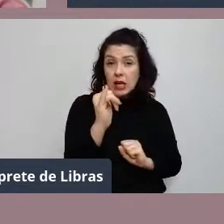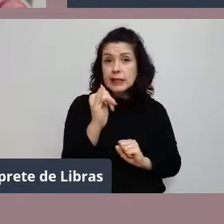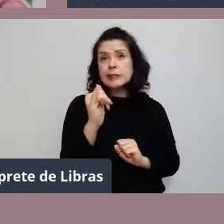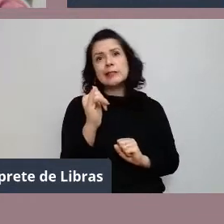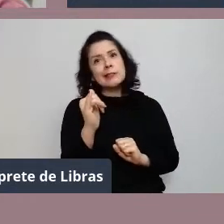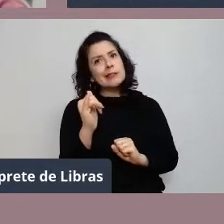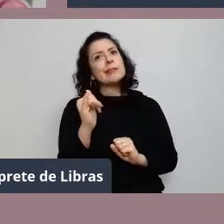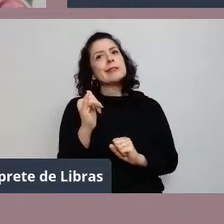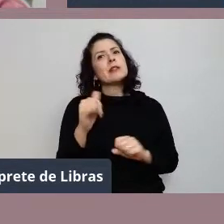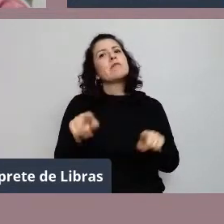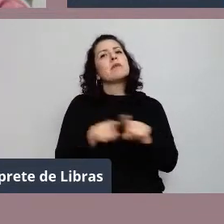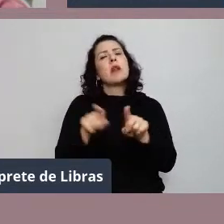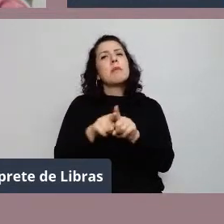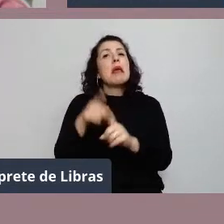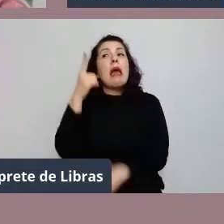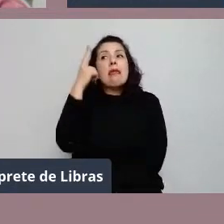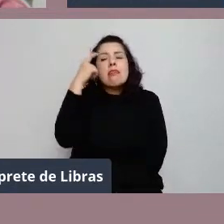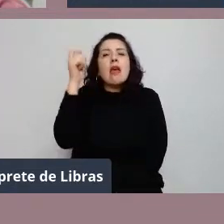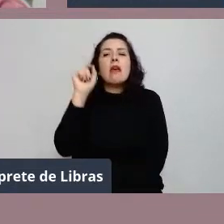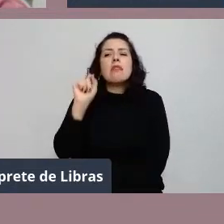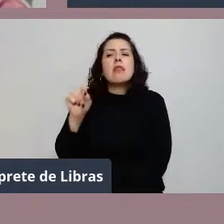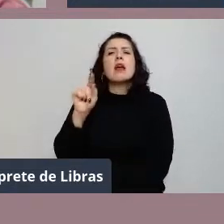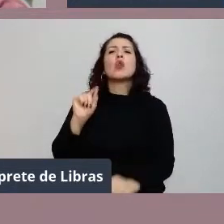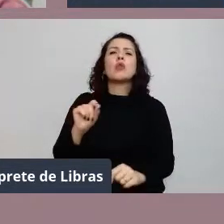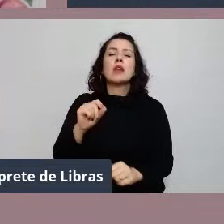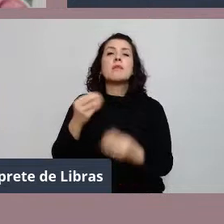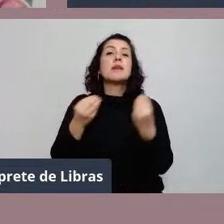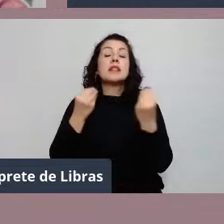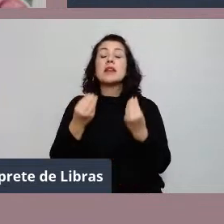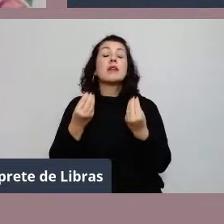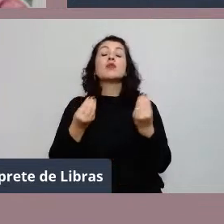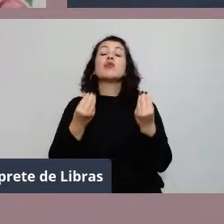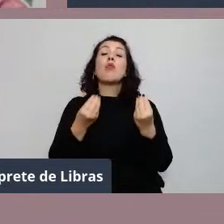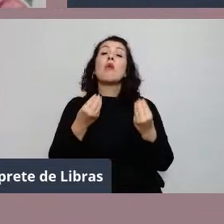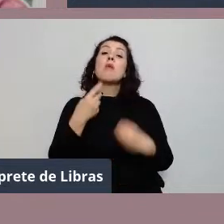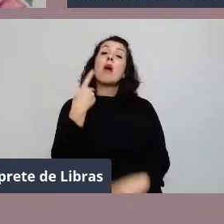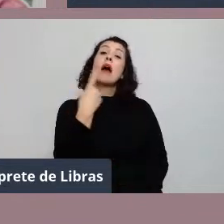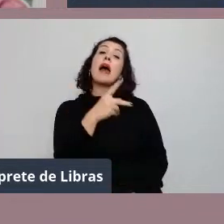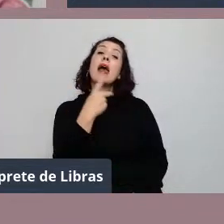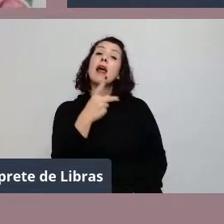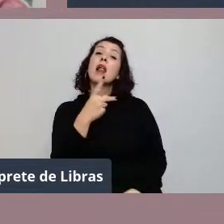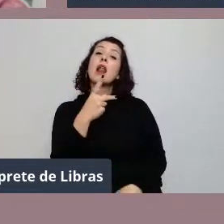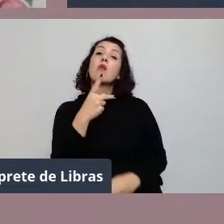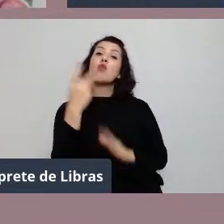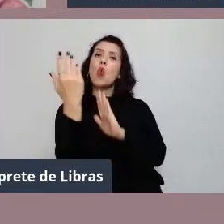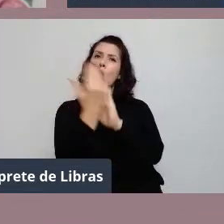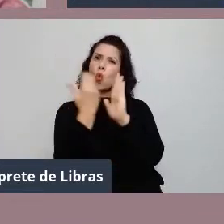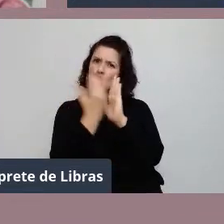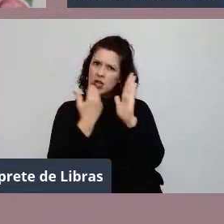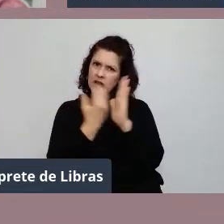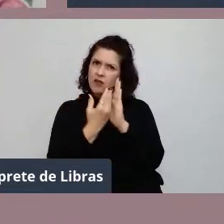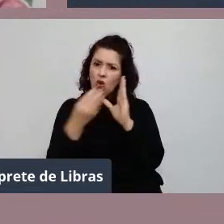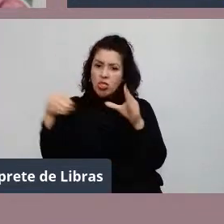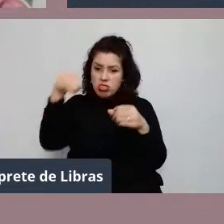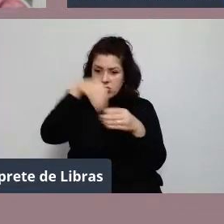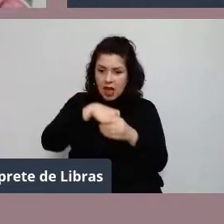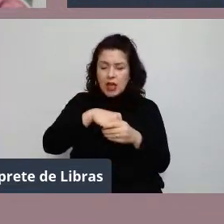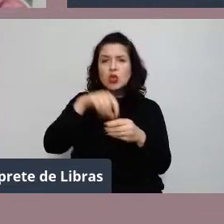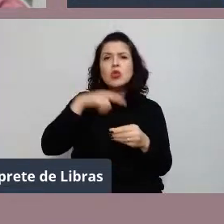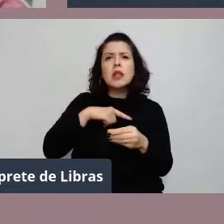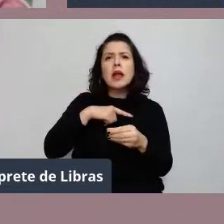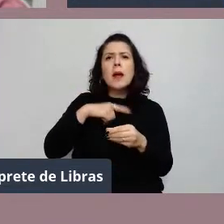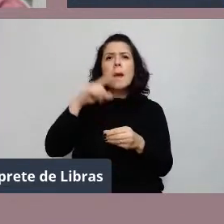e a ideia que ela tem, então, de inserir o questionamento sobre o próprio livro dentro do livro, né,